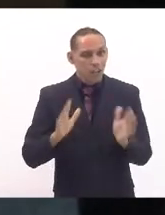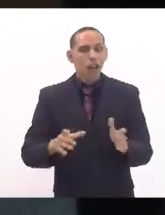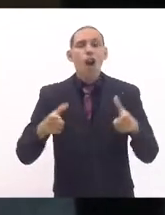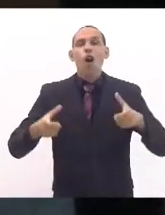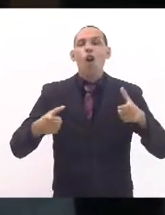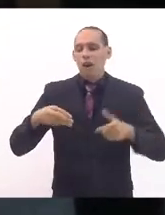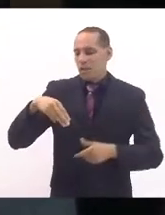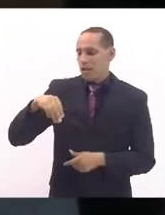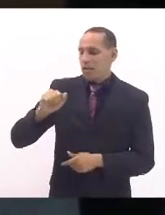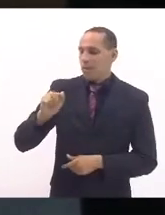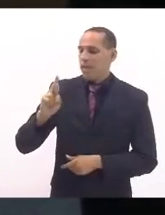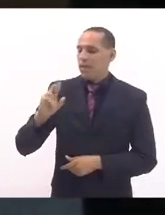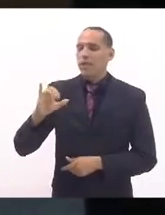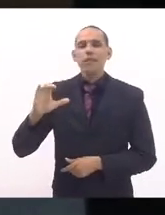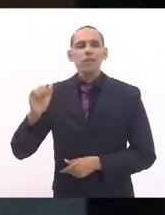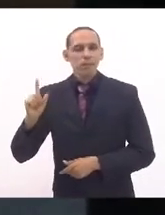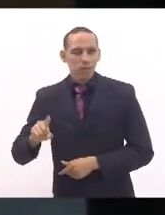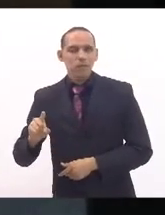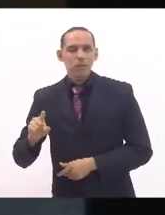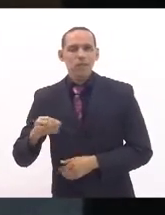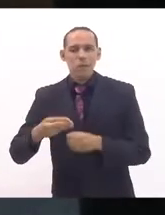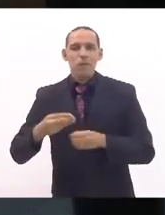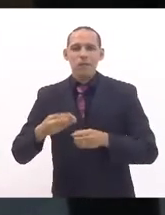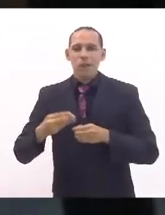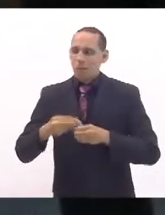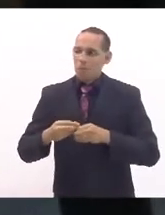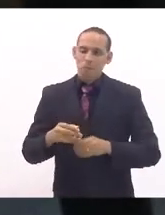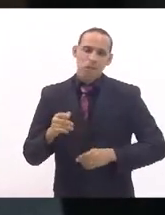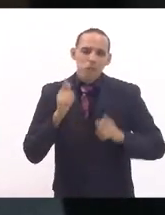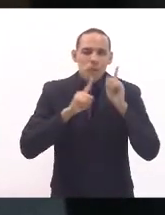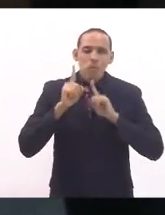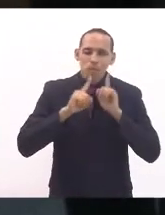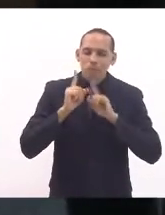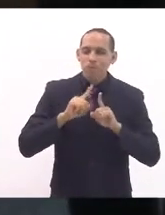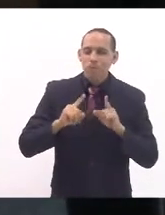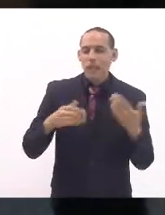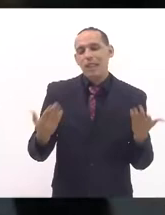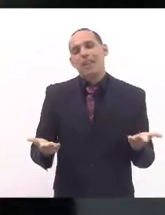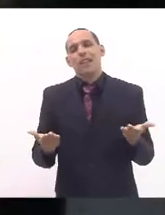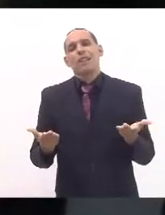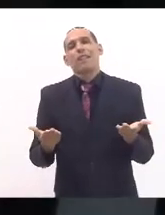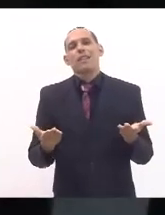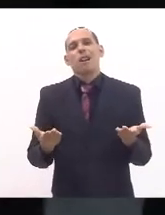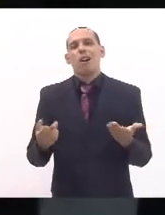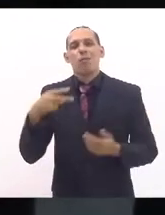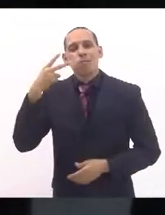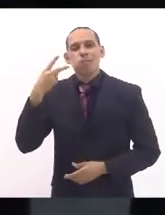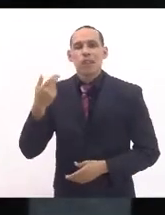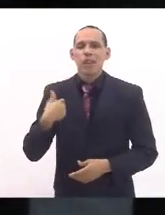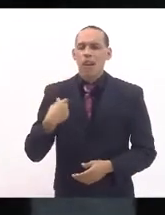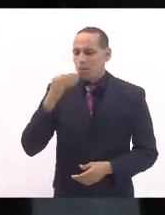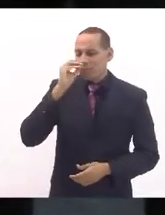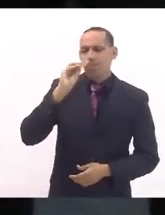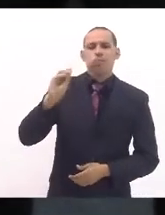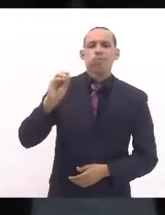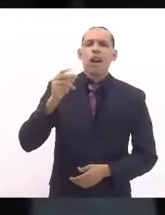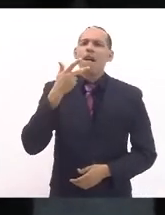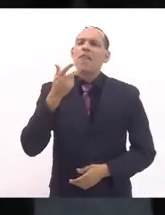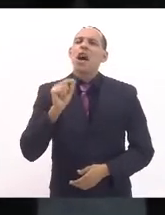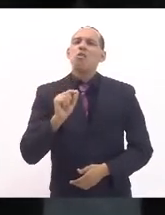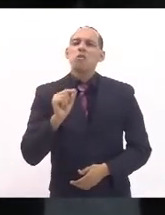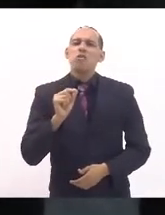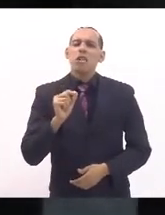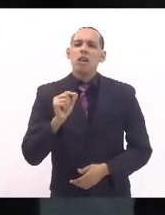Maricá. Então, quero também demonstrar o meu repúdio, a sua fala em relação ao vereador, e que, para mim, tem uma caracterização